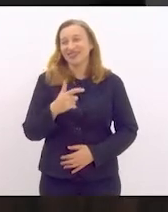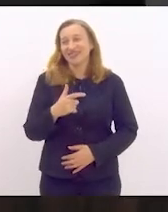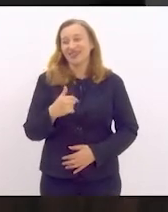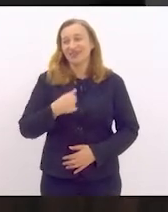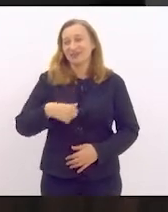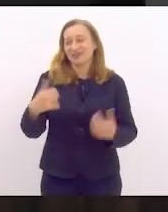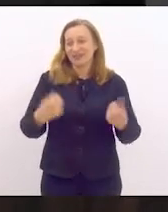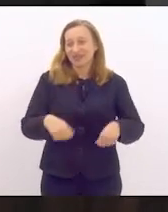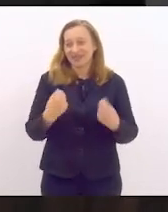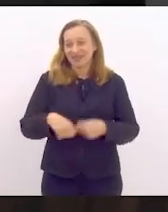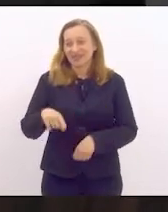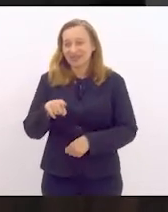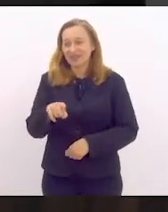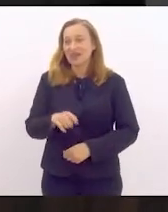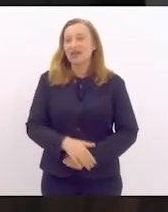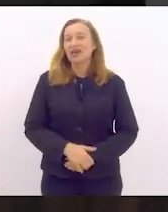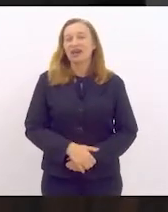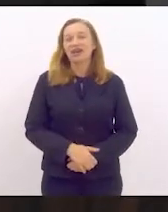Eu preciso de você.